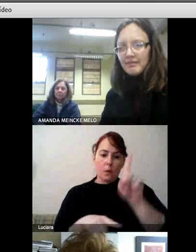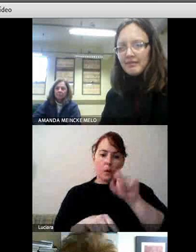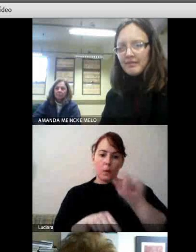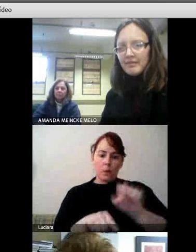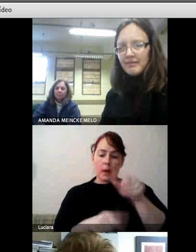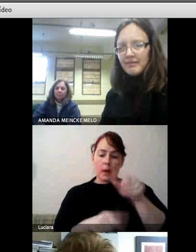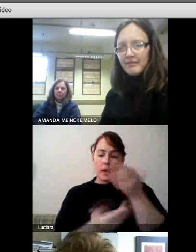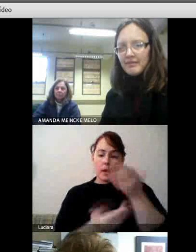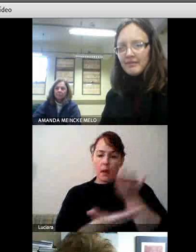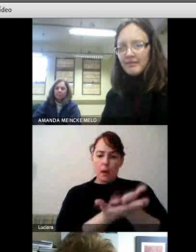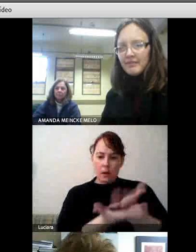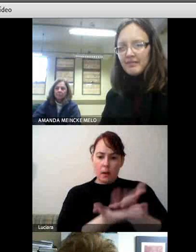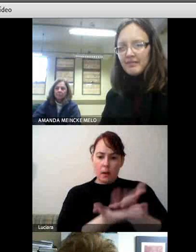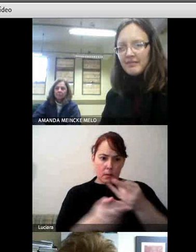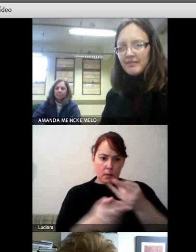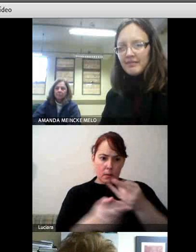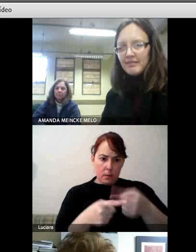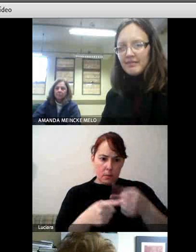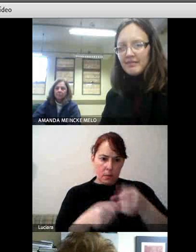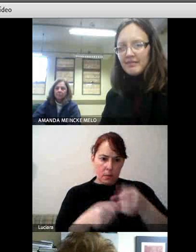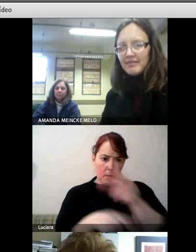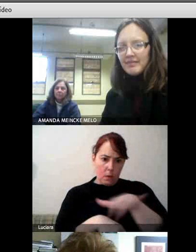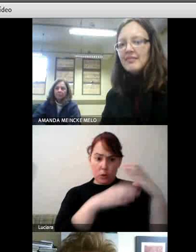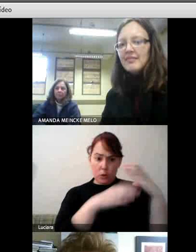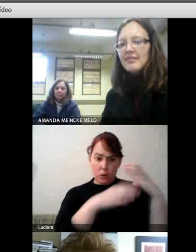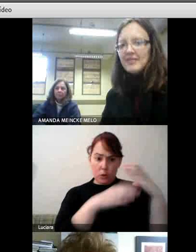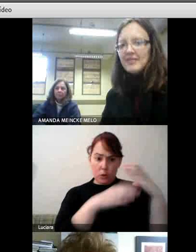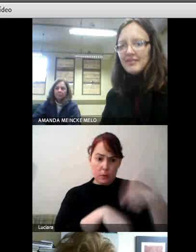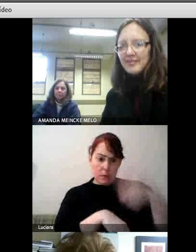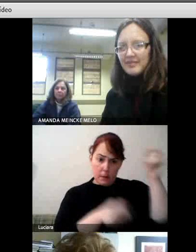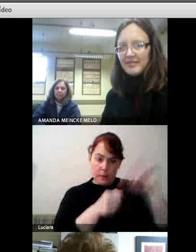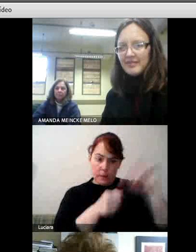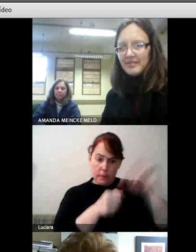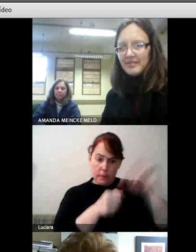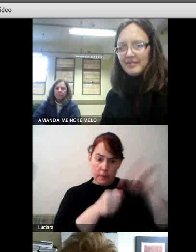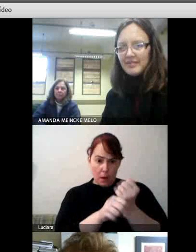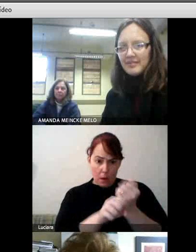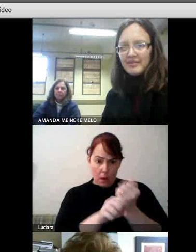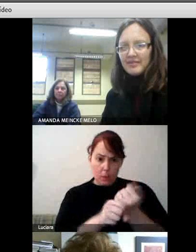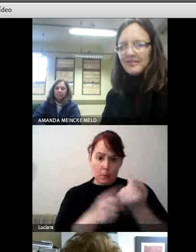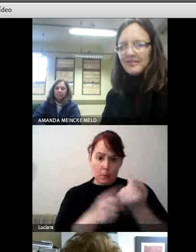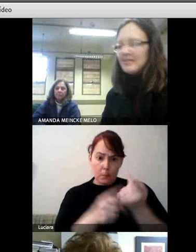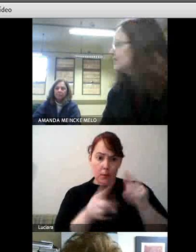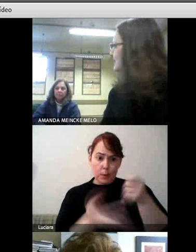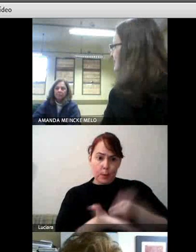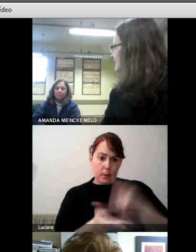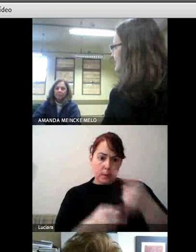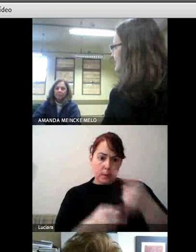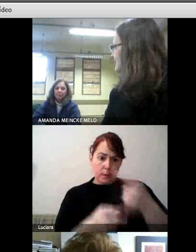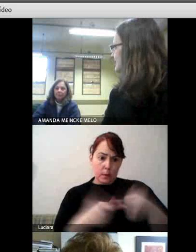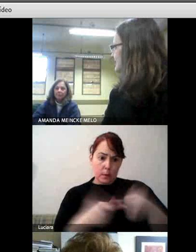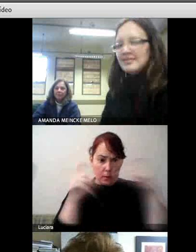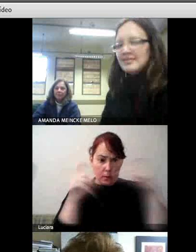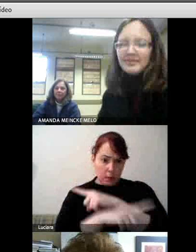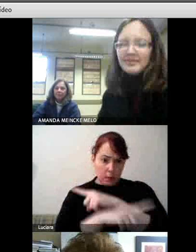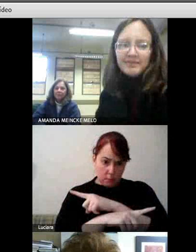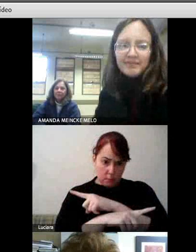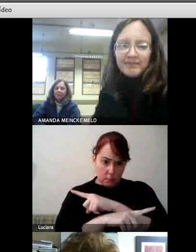Pois é, tem que ver isso, que a gente sobrecarrega o professor, porque ele tem que fazer muito esforço, tem que praticar bastante, e